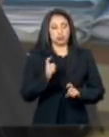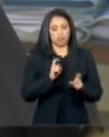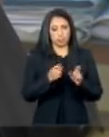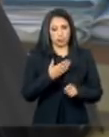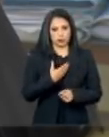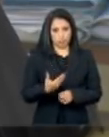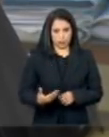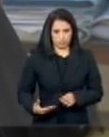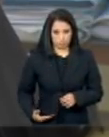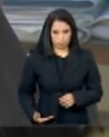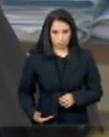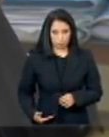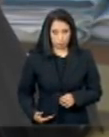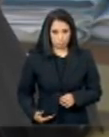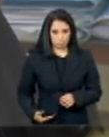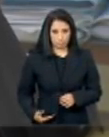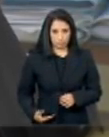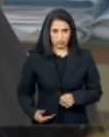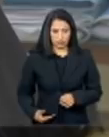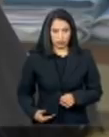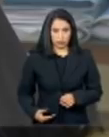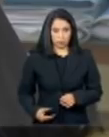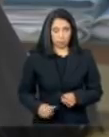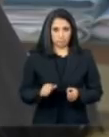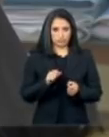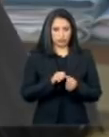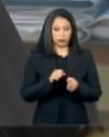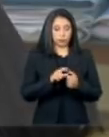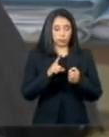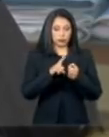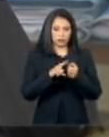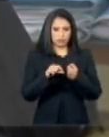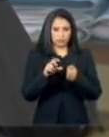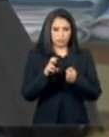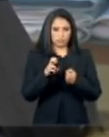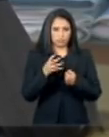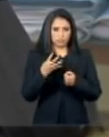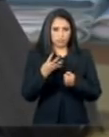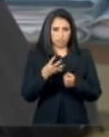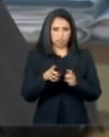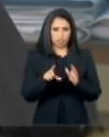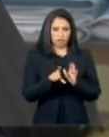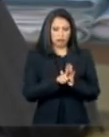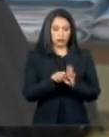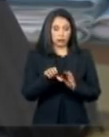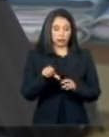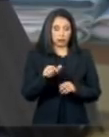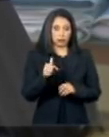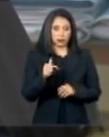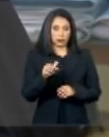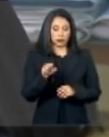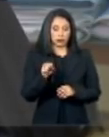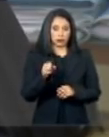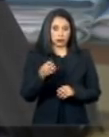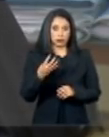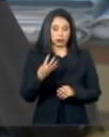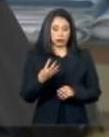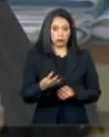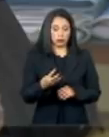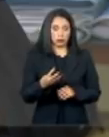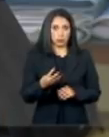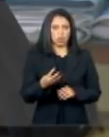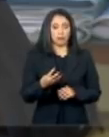em si depois em casa o discurso do artigo 54 da lei 9 784 agravo a que se nega provimento